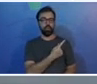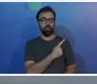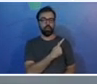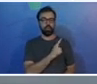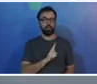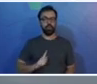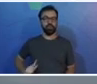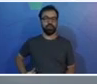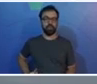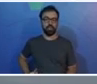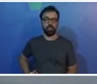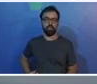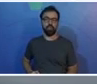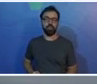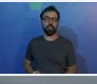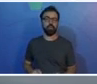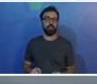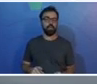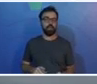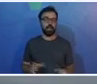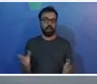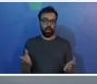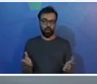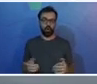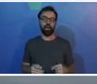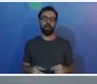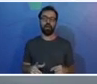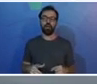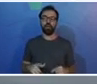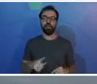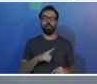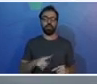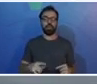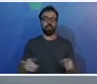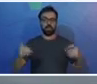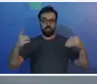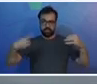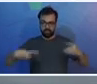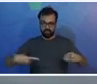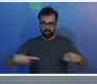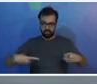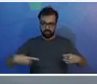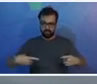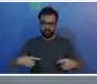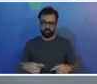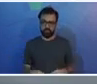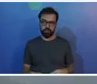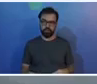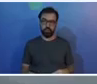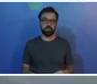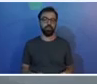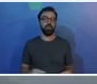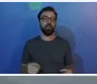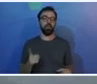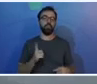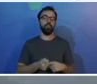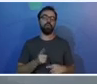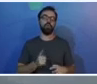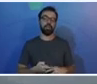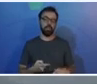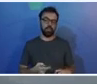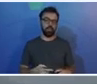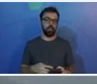o desafio de segurar os gastos com os funcionários. Seus estados estouraram os limites da Lei